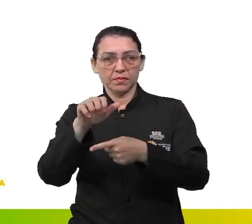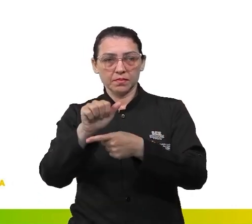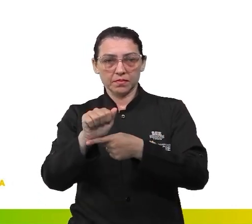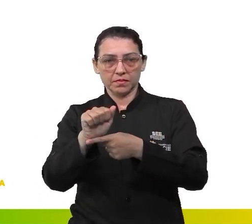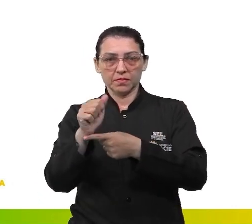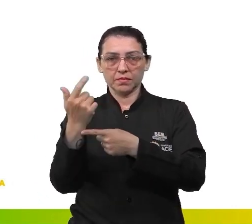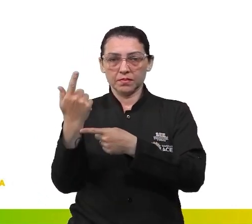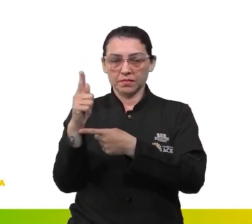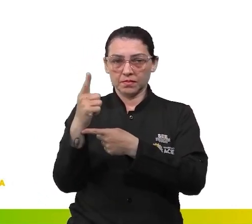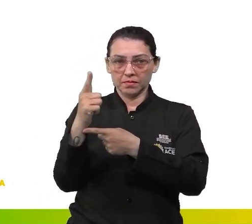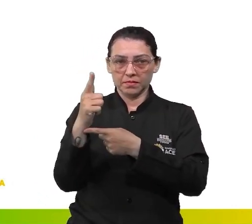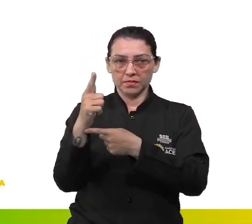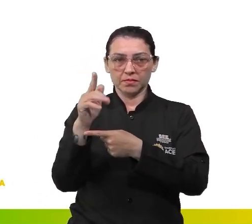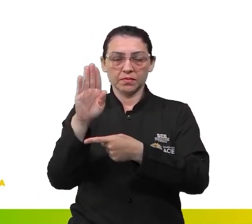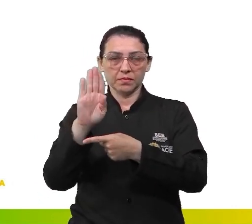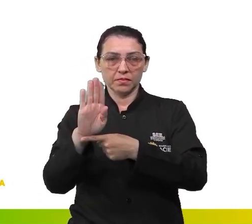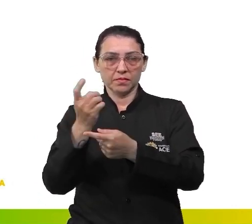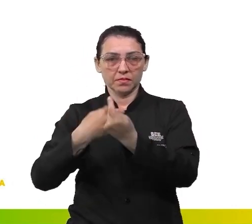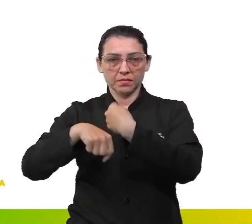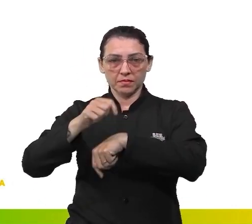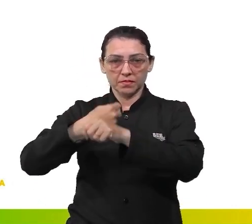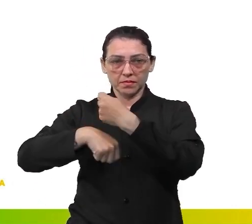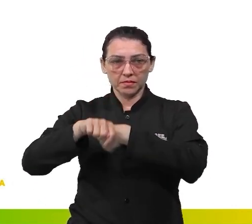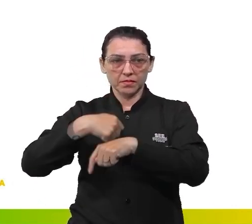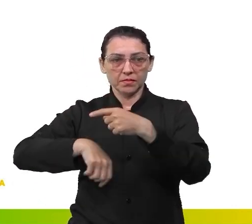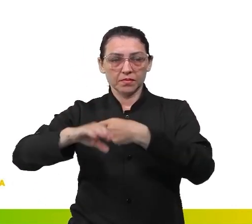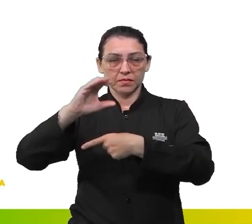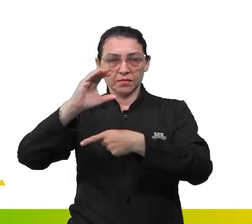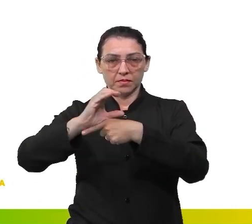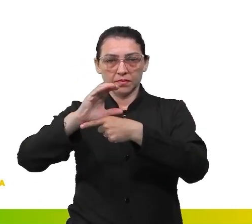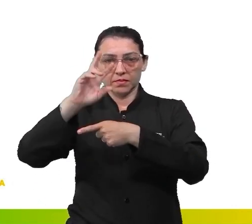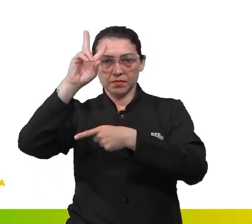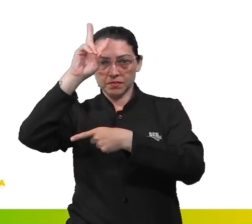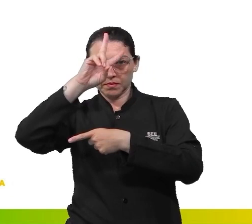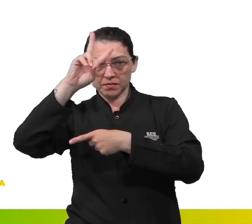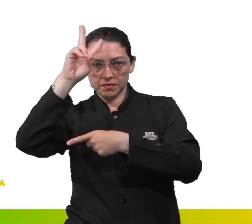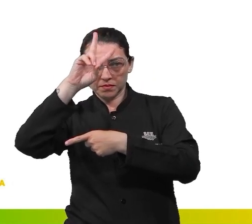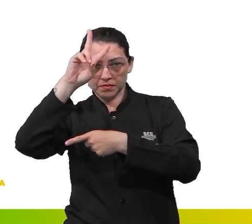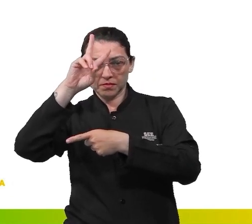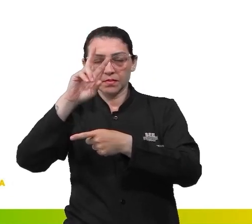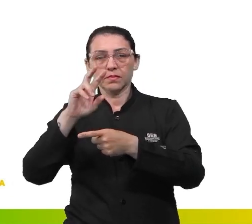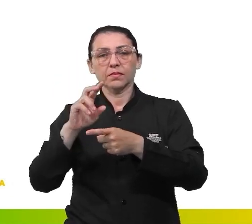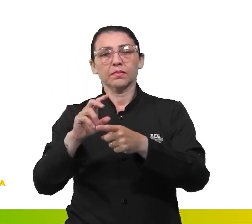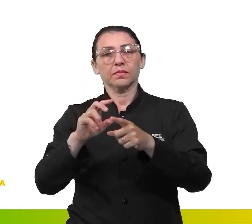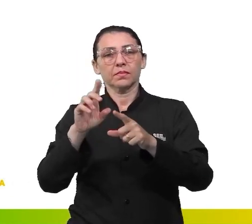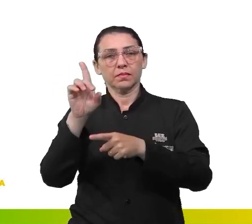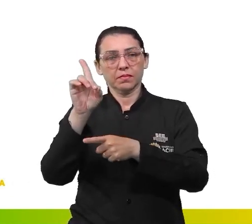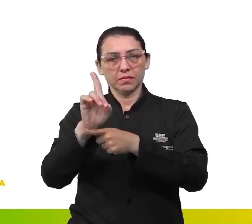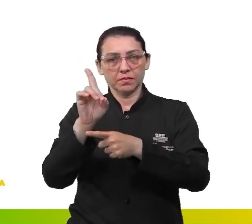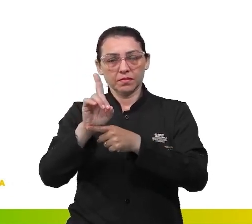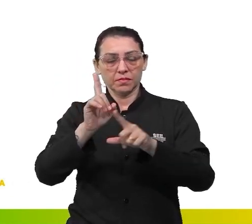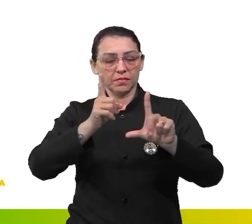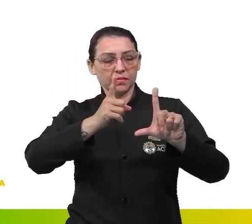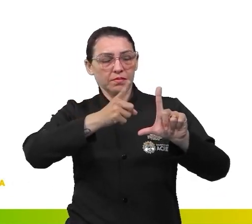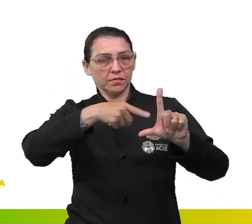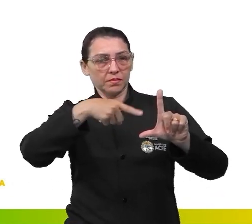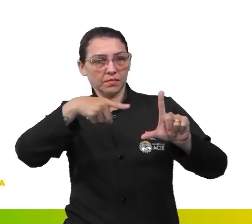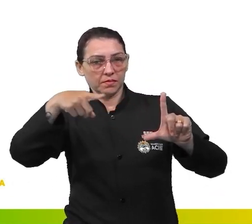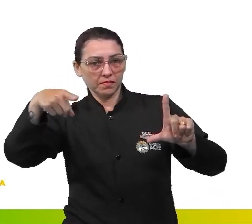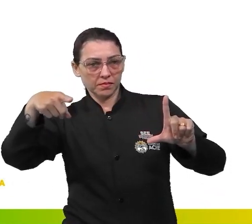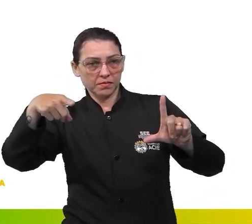aspectos geográficos. Opção B, aspectos econômicos. Opção C, aspectos